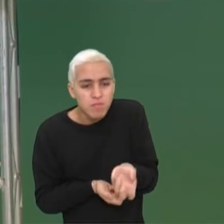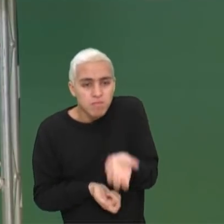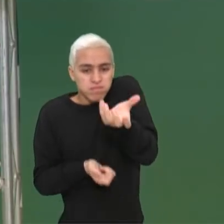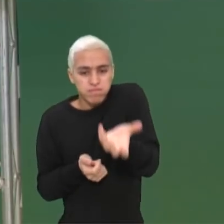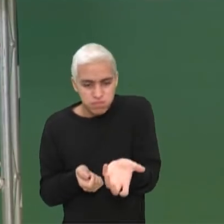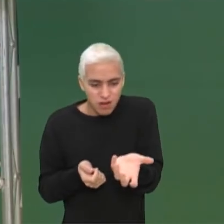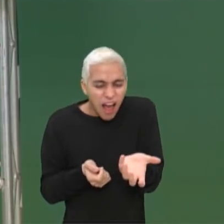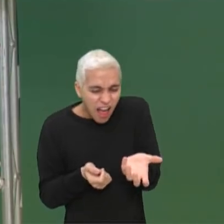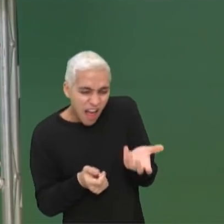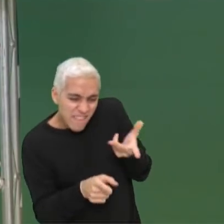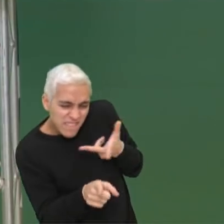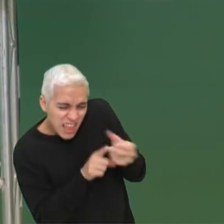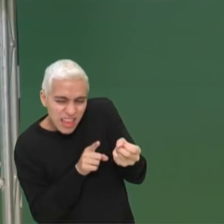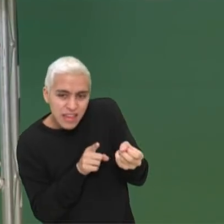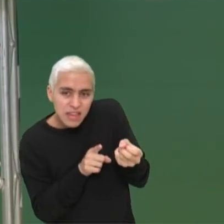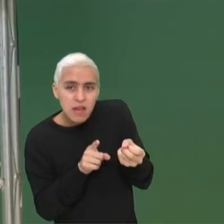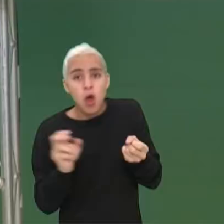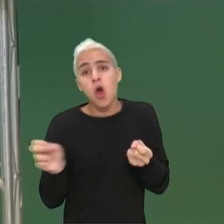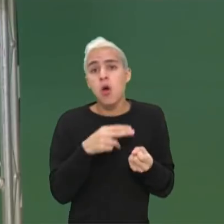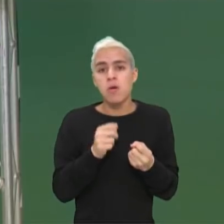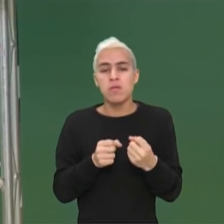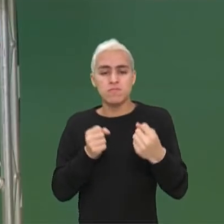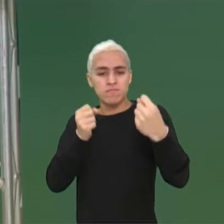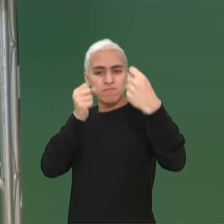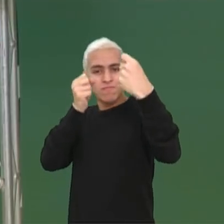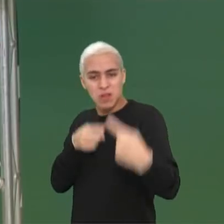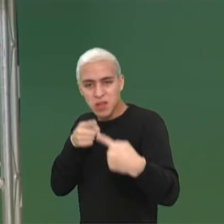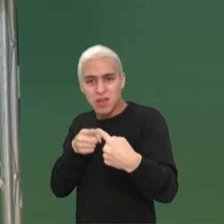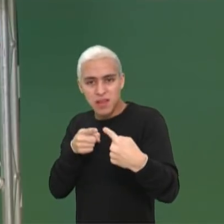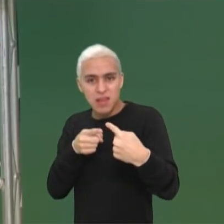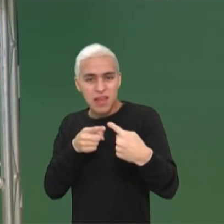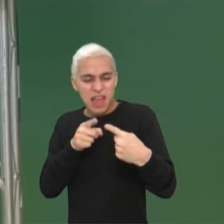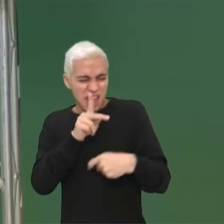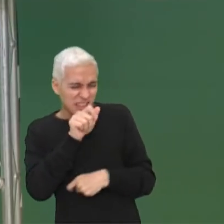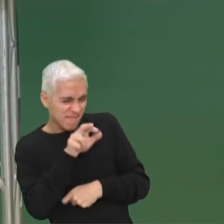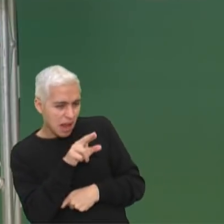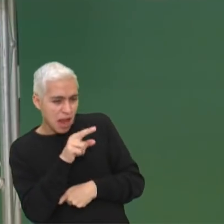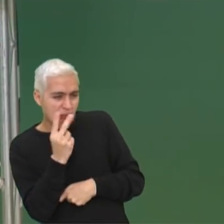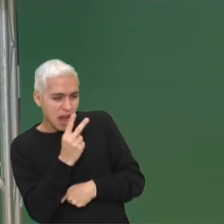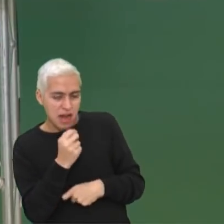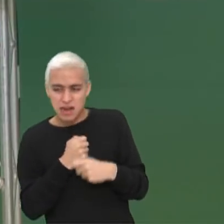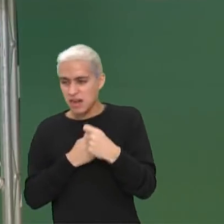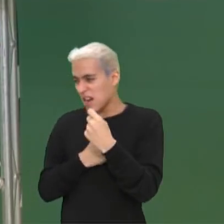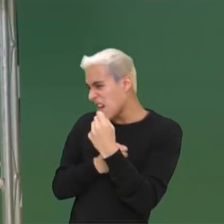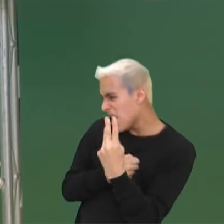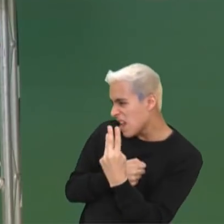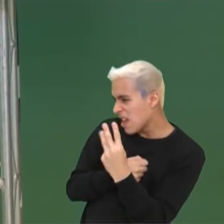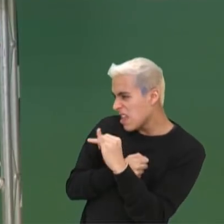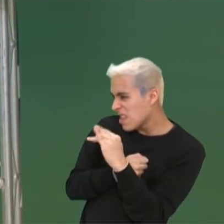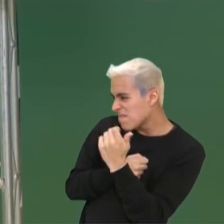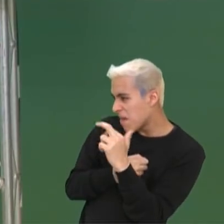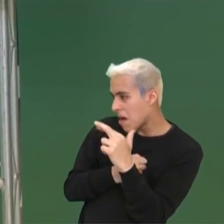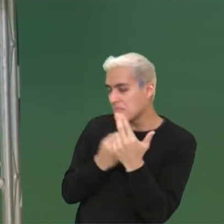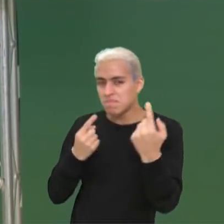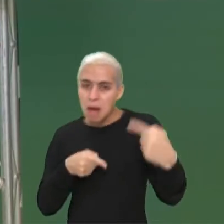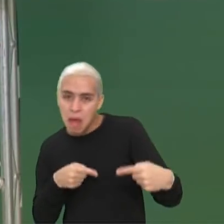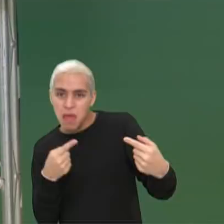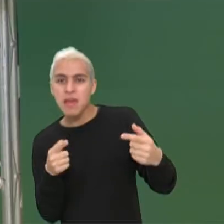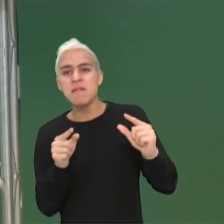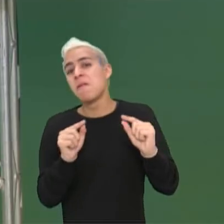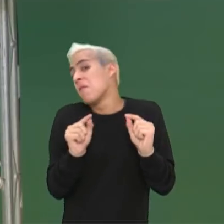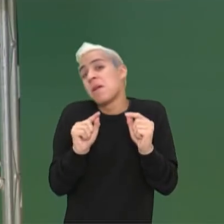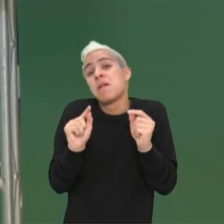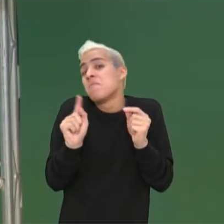estou ganhando, né? Mas pode ser o par ou ímpar. Então, vai ser sorte para você estar jogando por primeiro ou sorte para